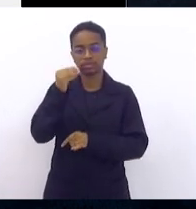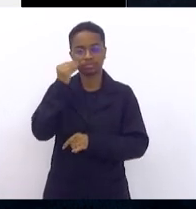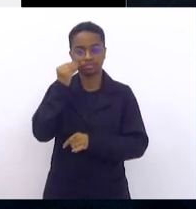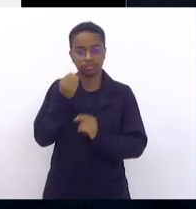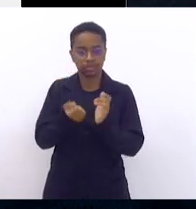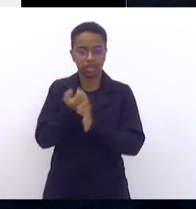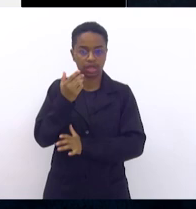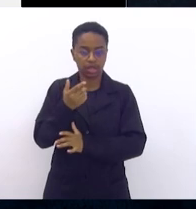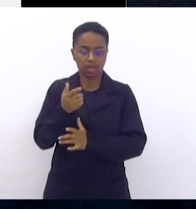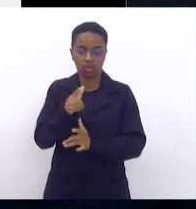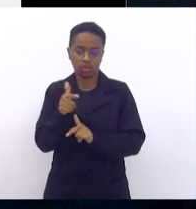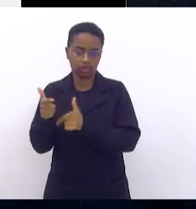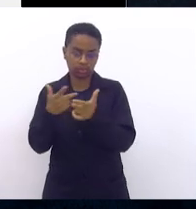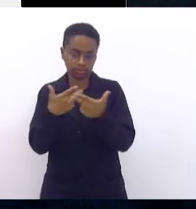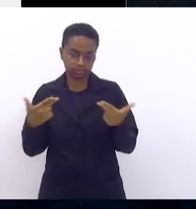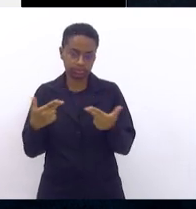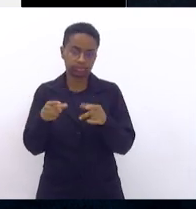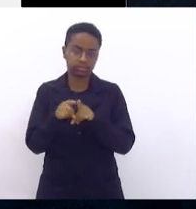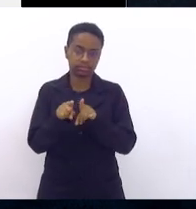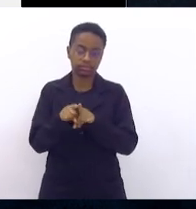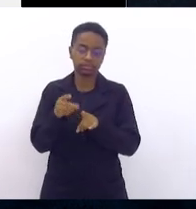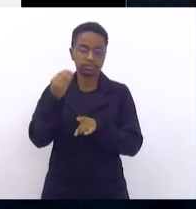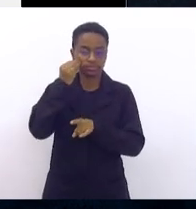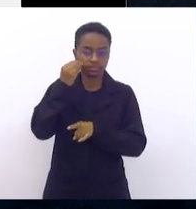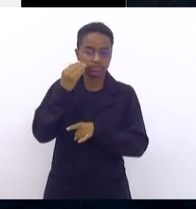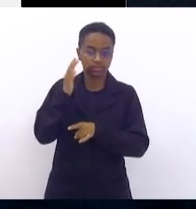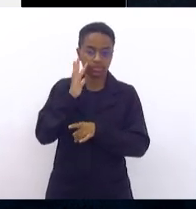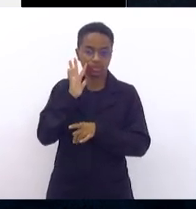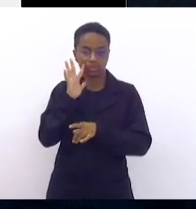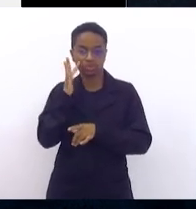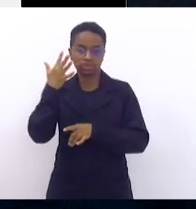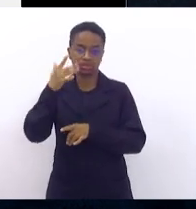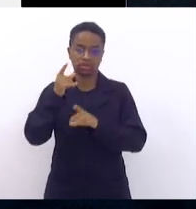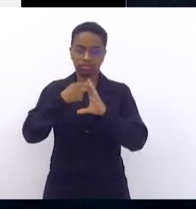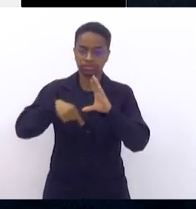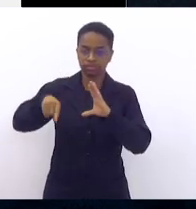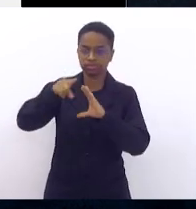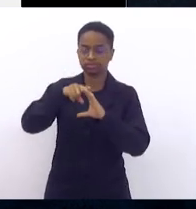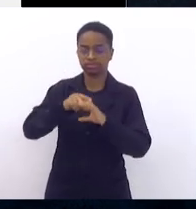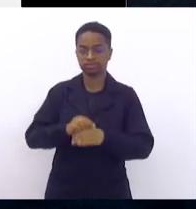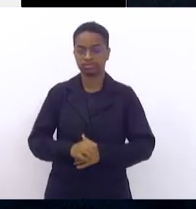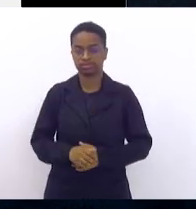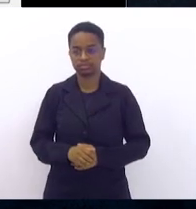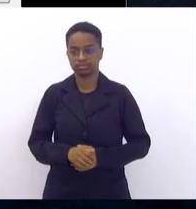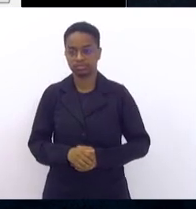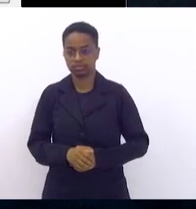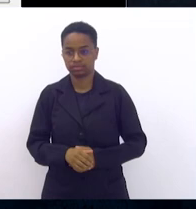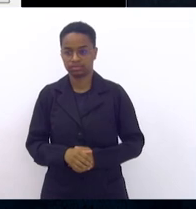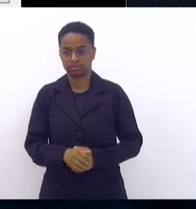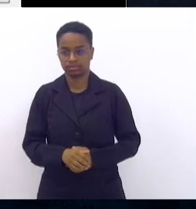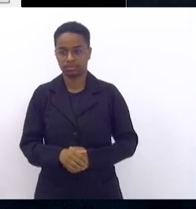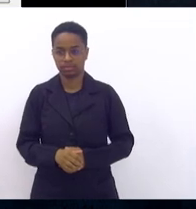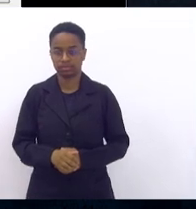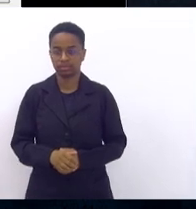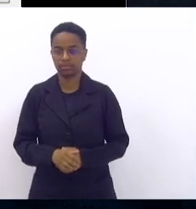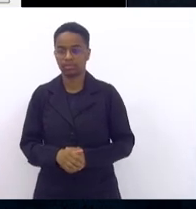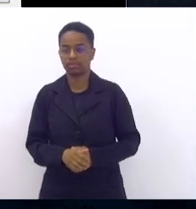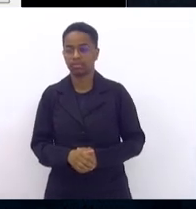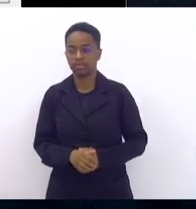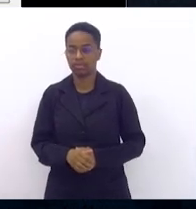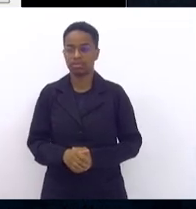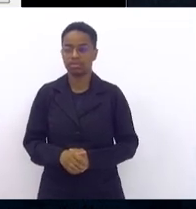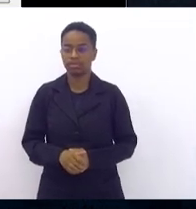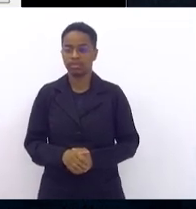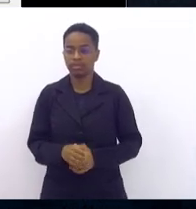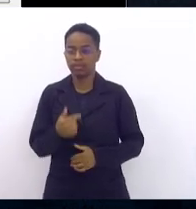amplo de você ter soluções circulares e renováveis o próximo slide e